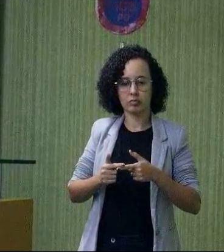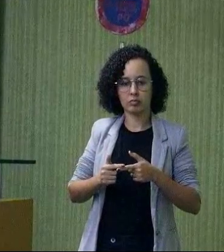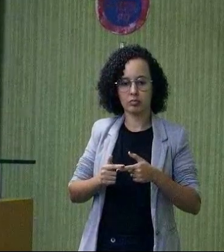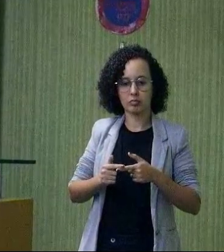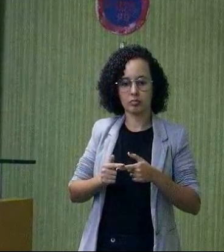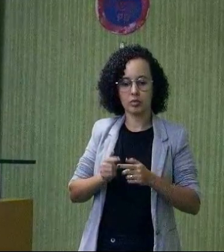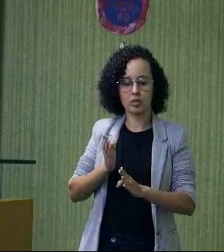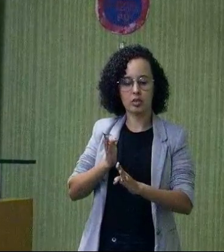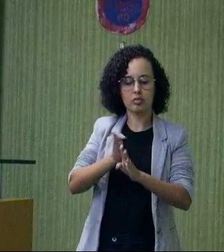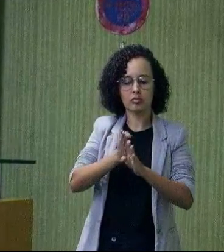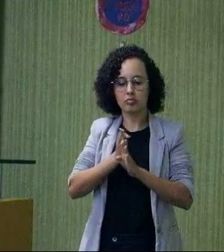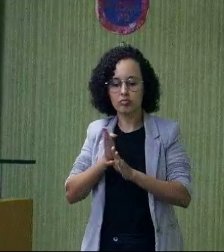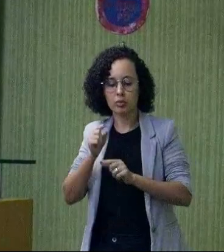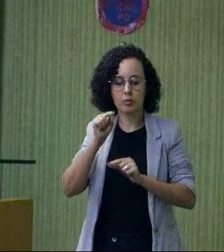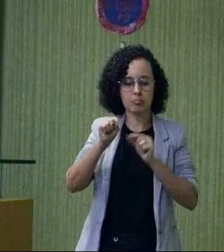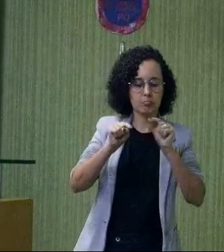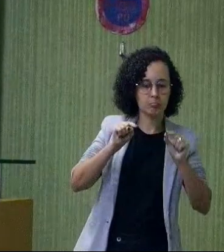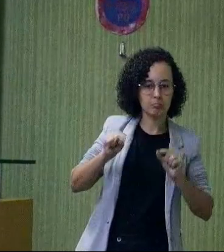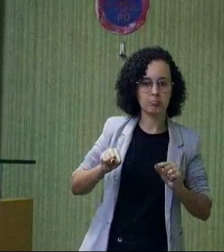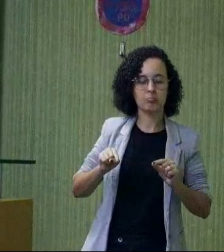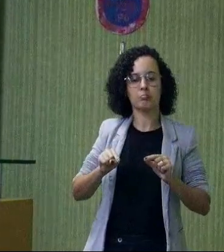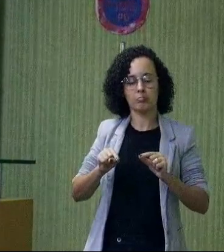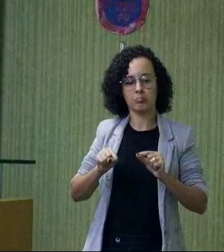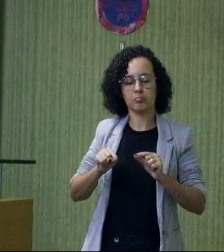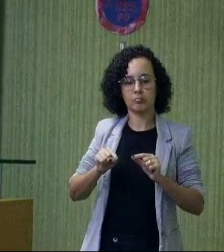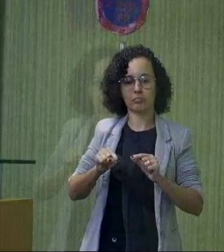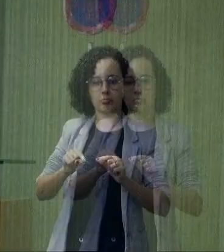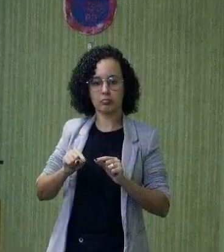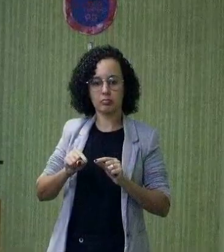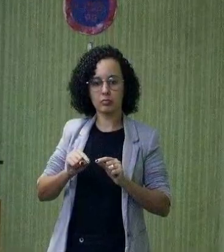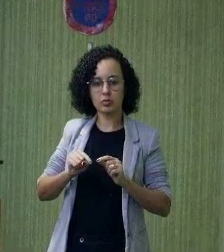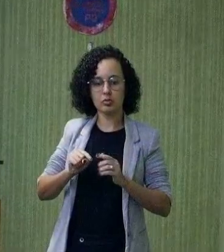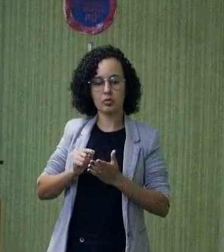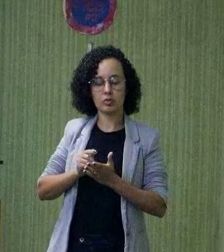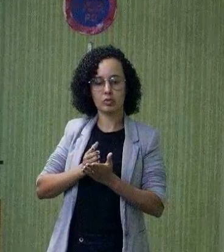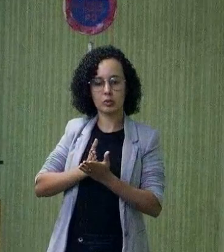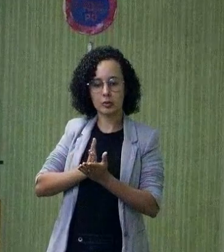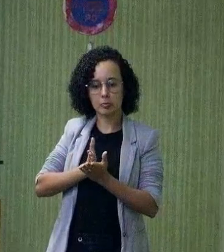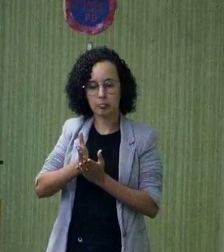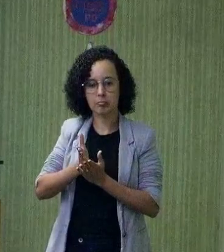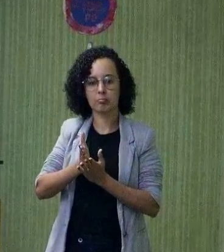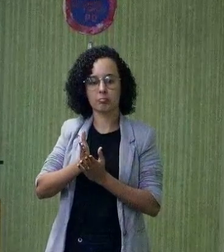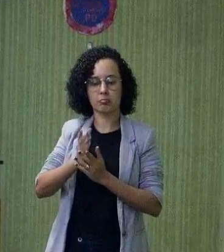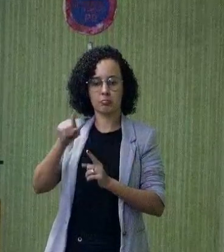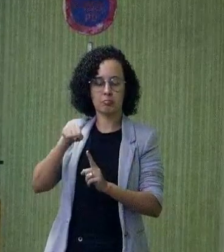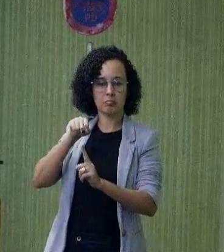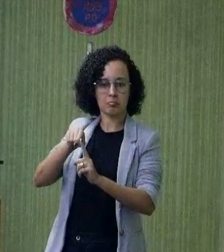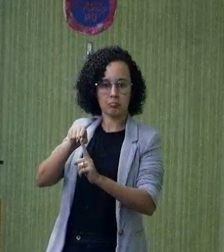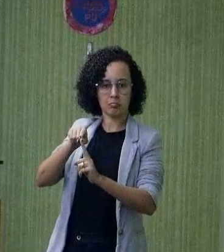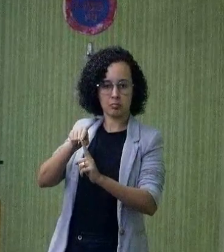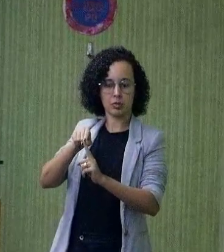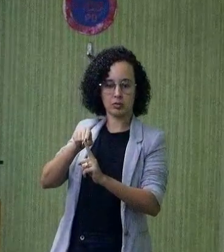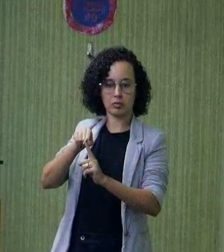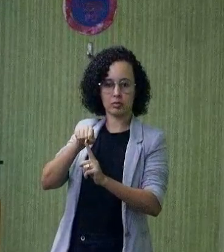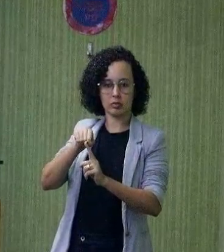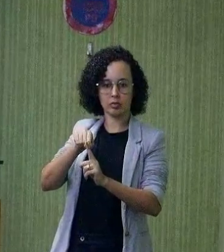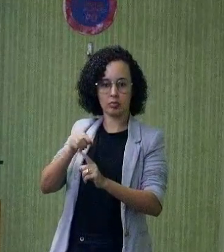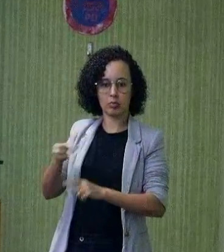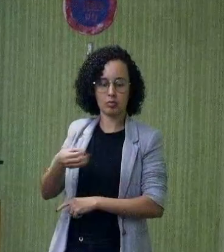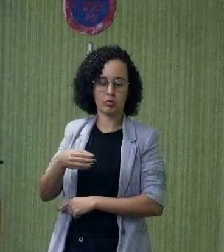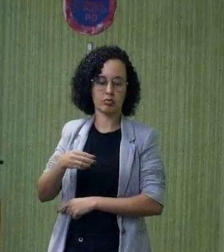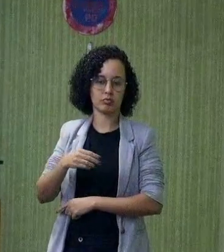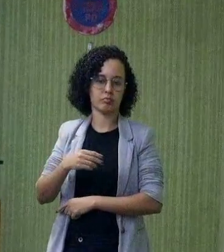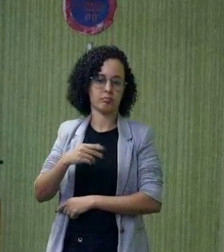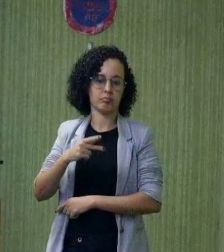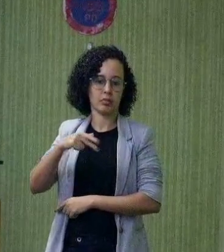em caráter preliminar uma proposição de diretrizes objetivos metas e estratégias para o novo pne